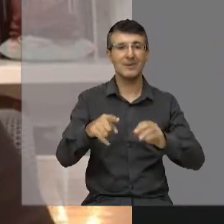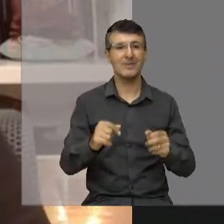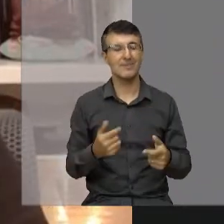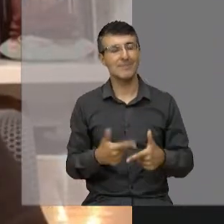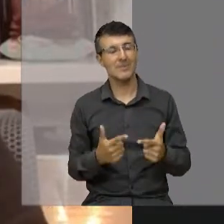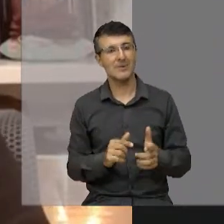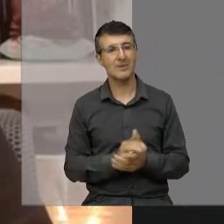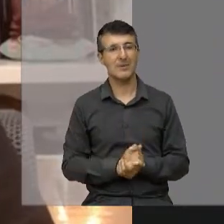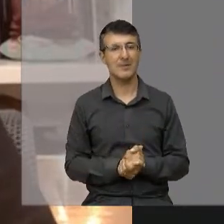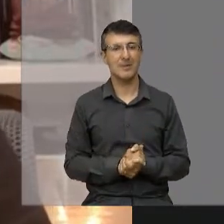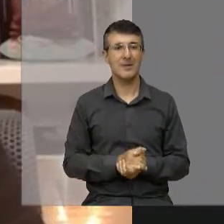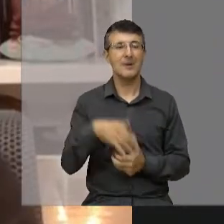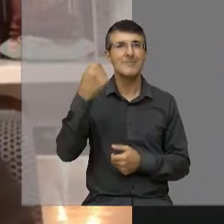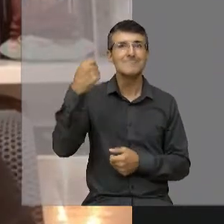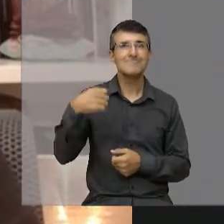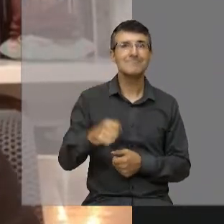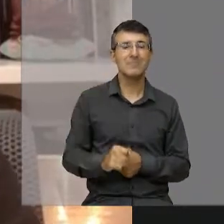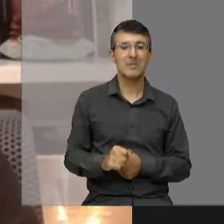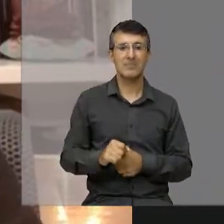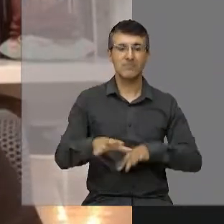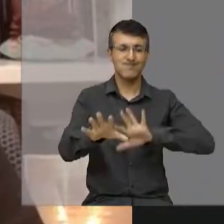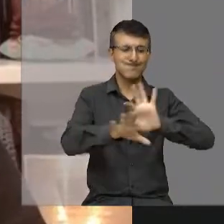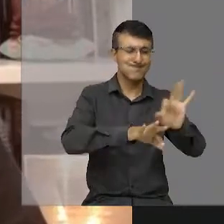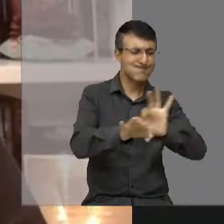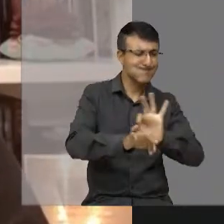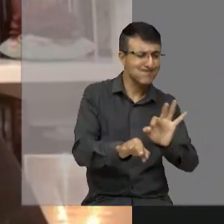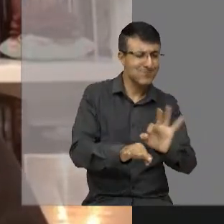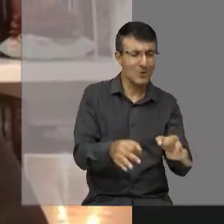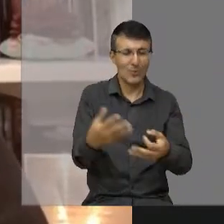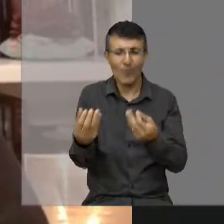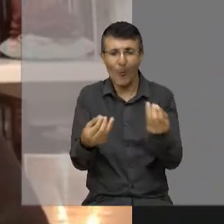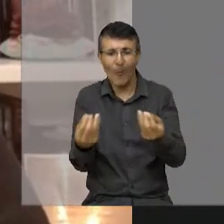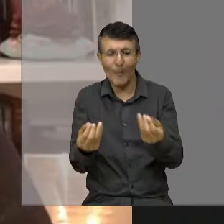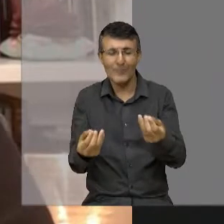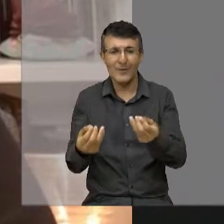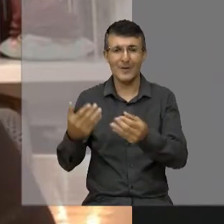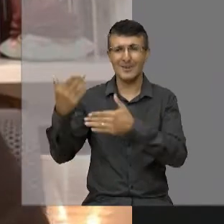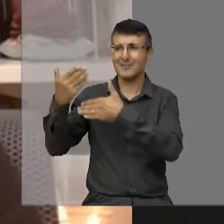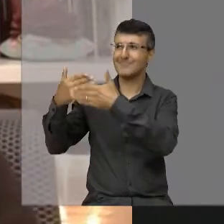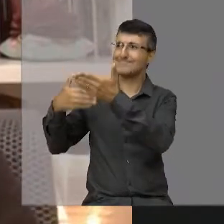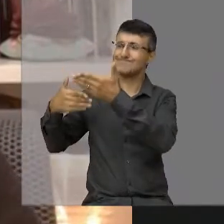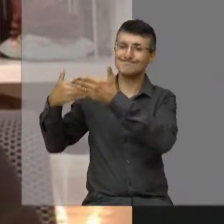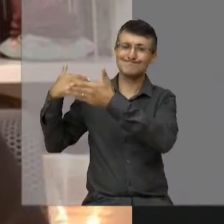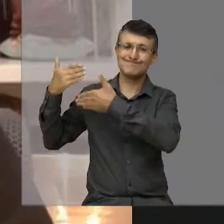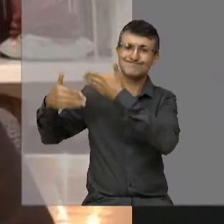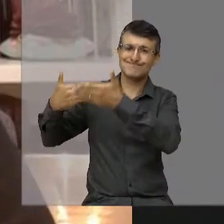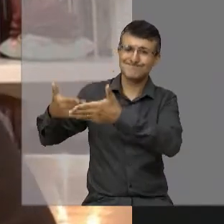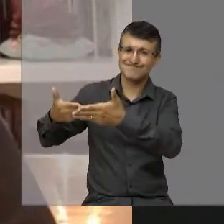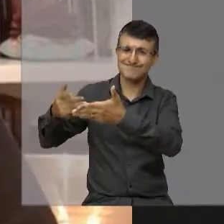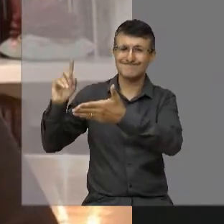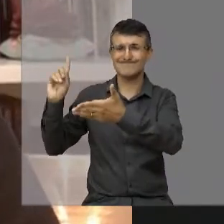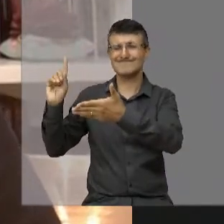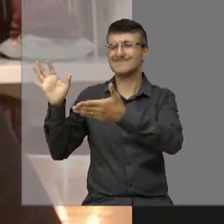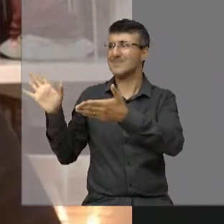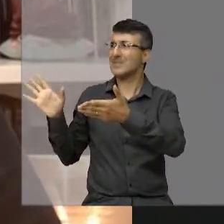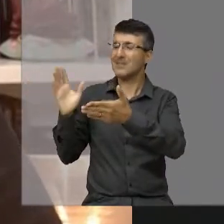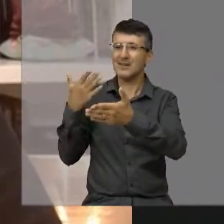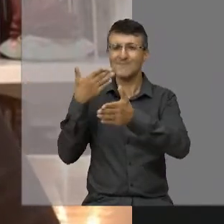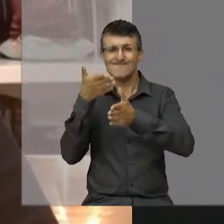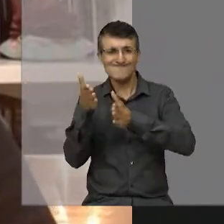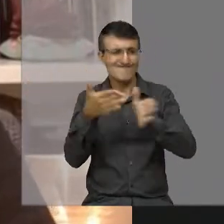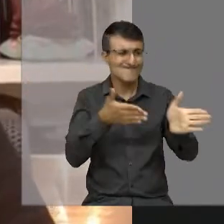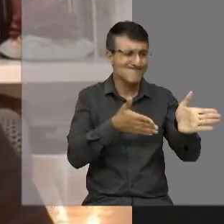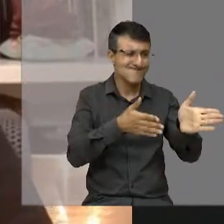né? Precisamos, então, reformular os mecanismos tradicionais de resposta à violência de gênero, adotando canais alternativos